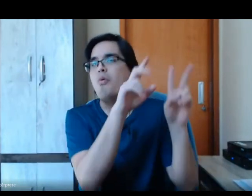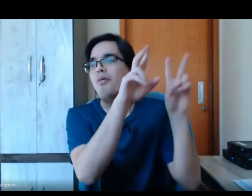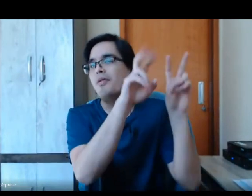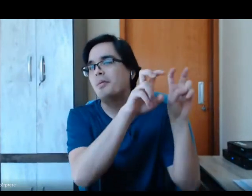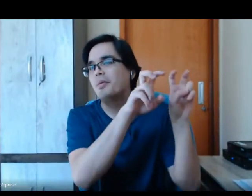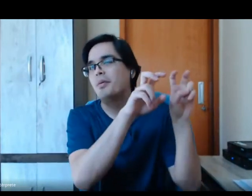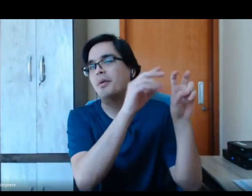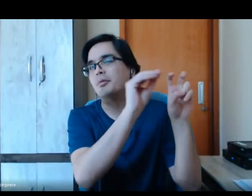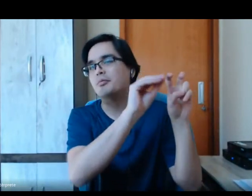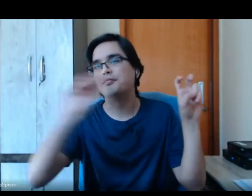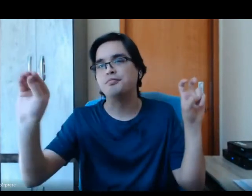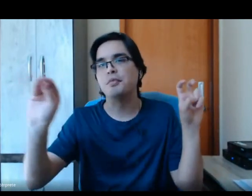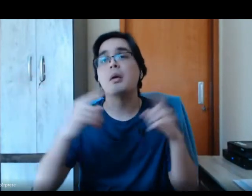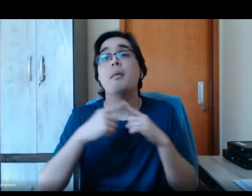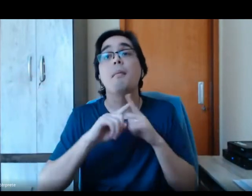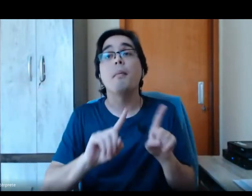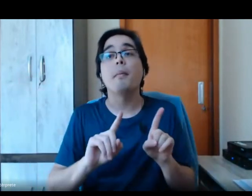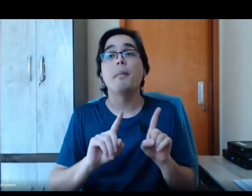que é possível.